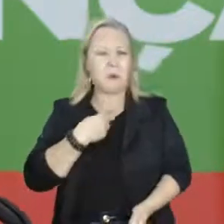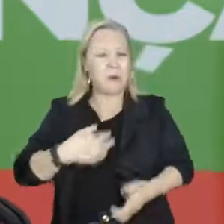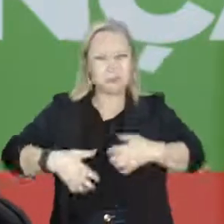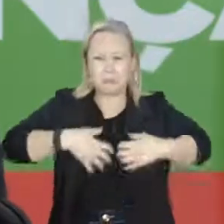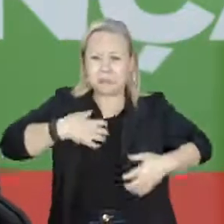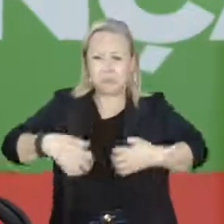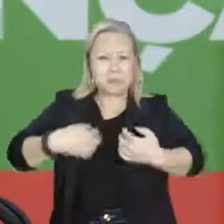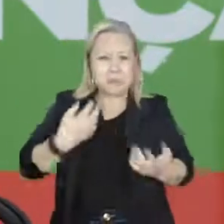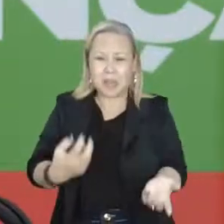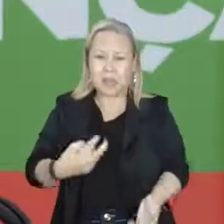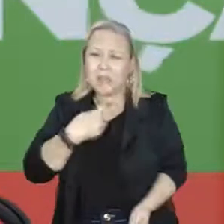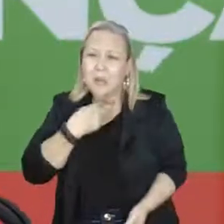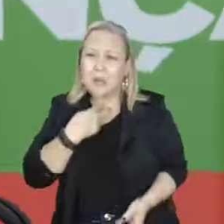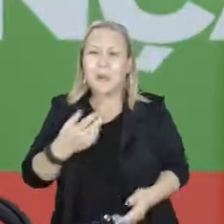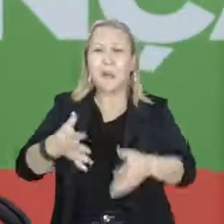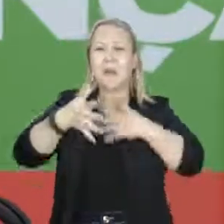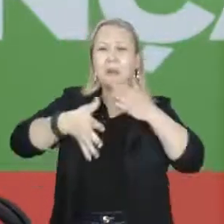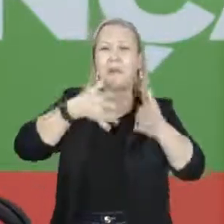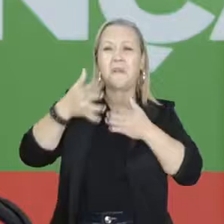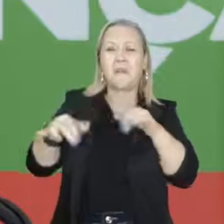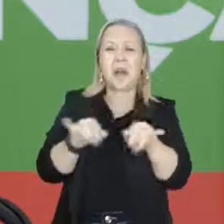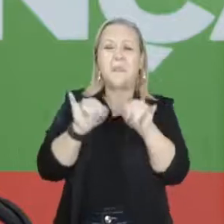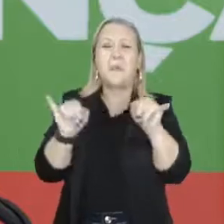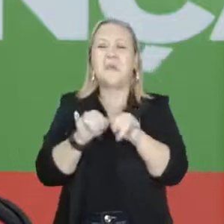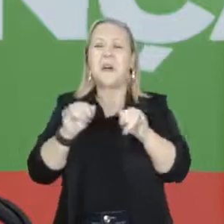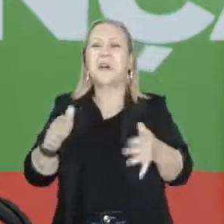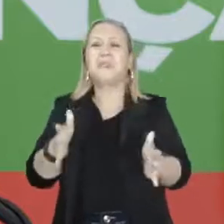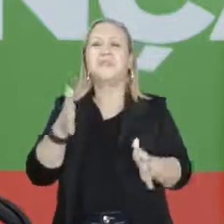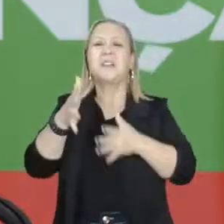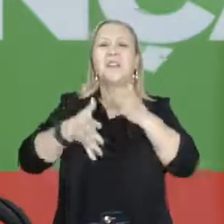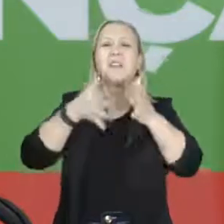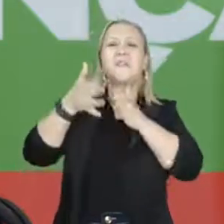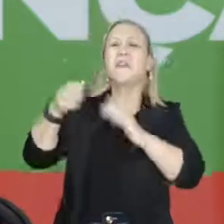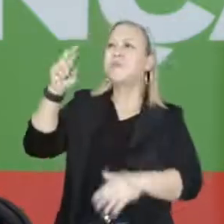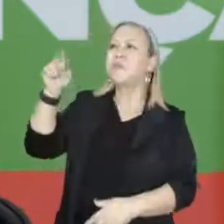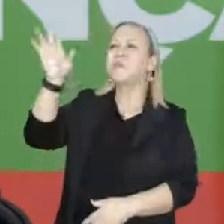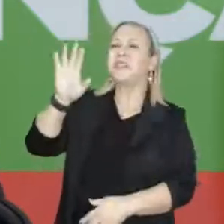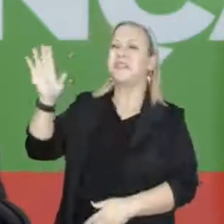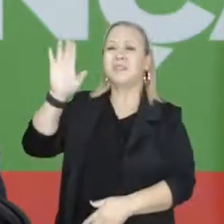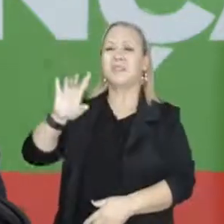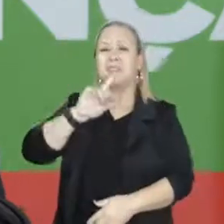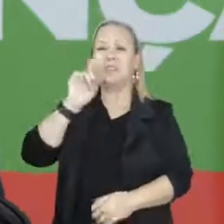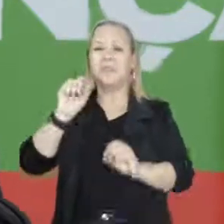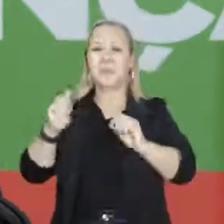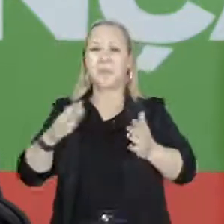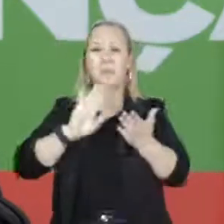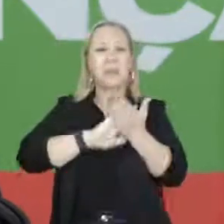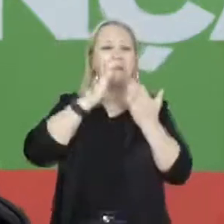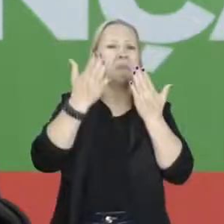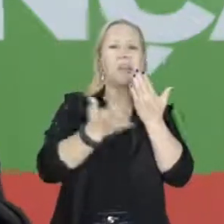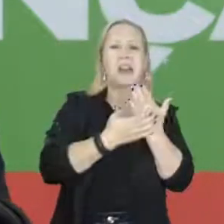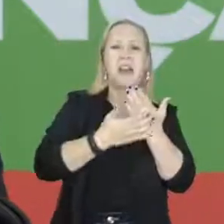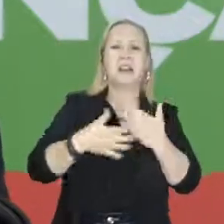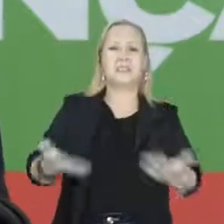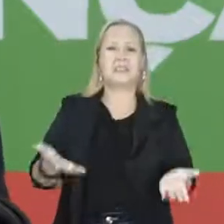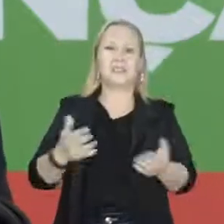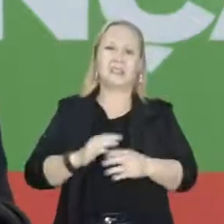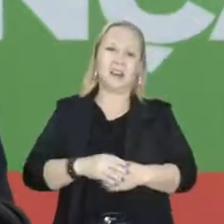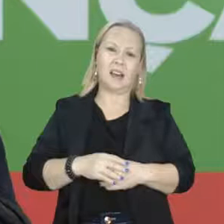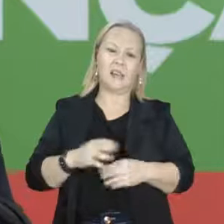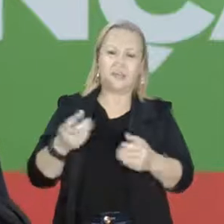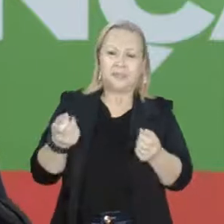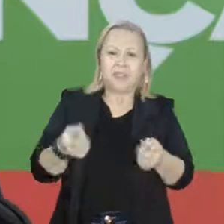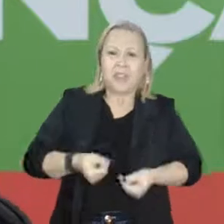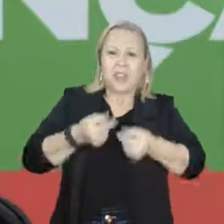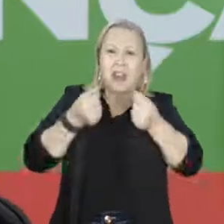falar bobagem, como ele falou, do nordestino esses dias, não pode ameaçar cortar verba da educação, de creche, de escola técnica, de